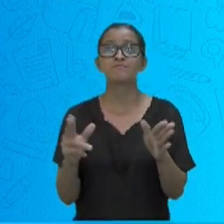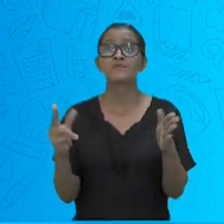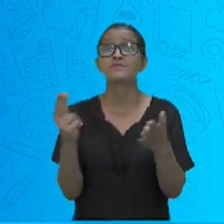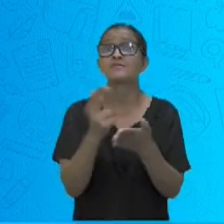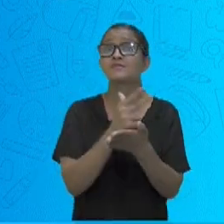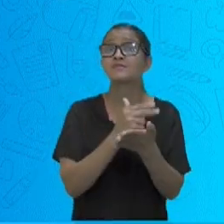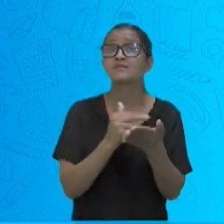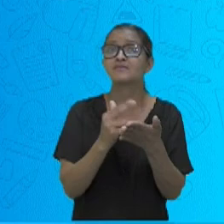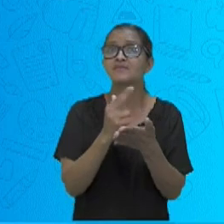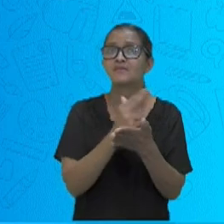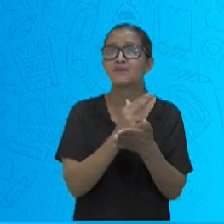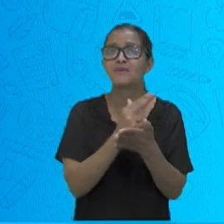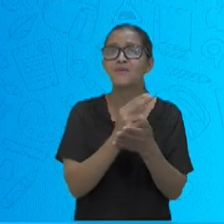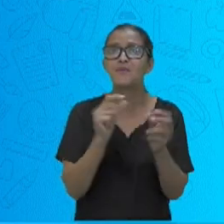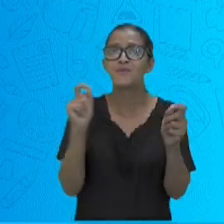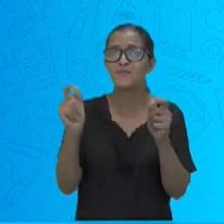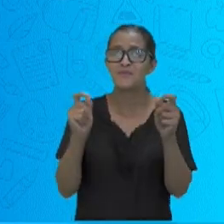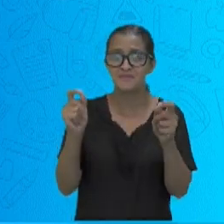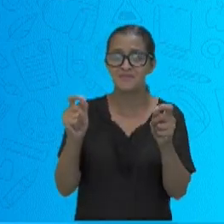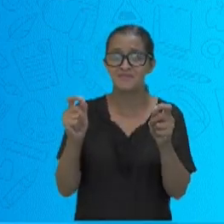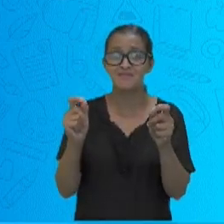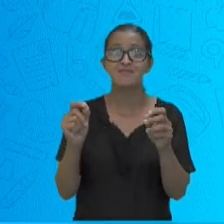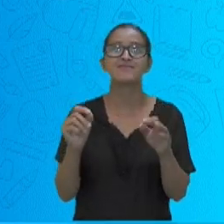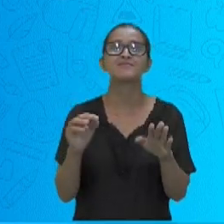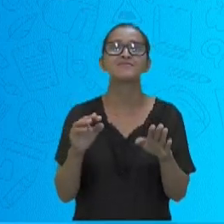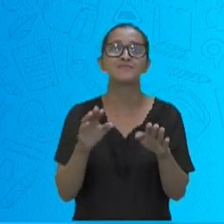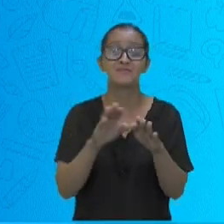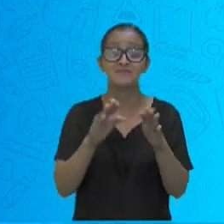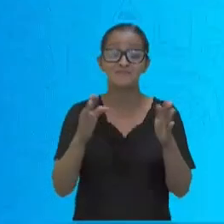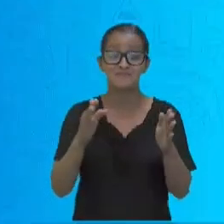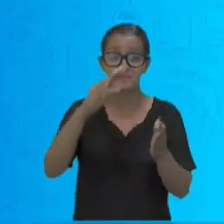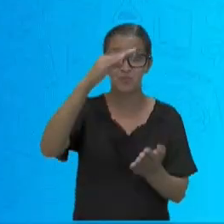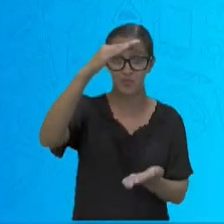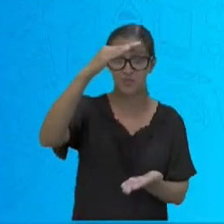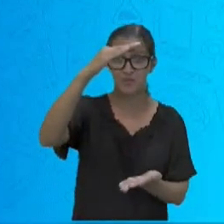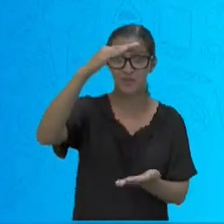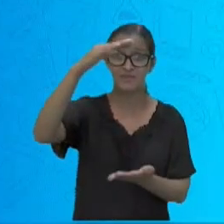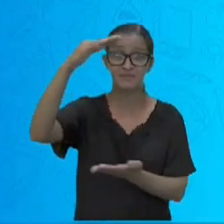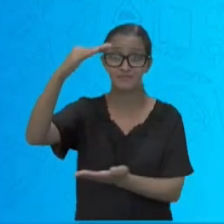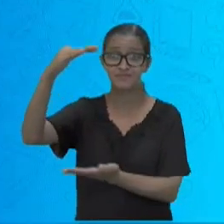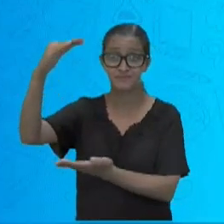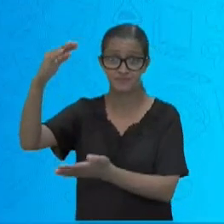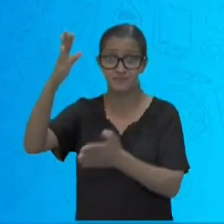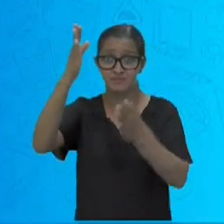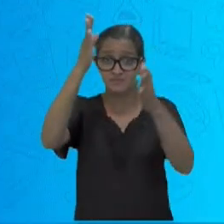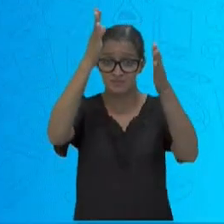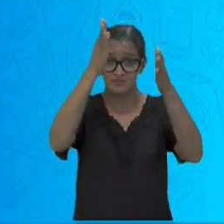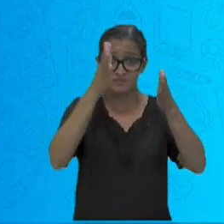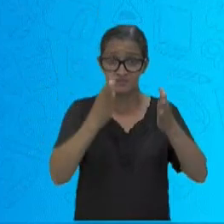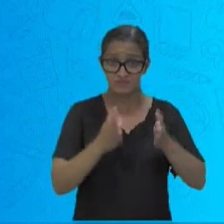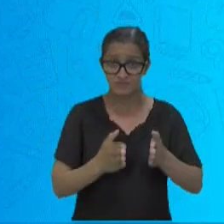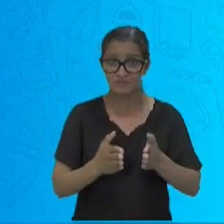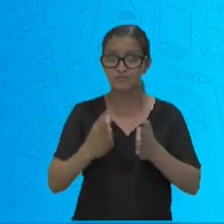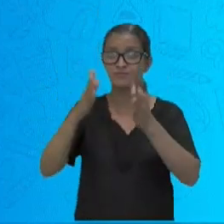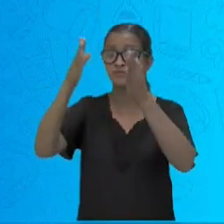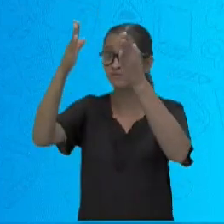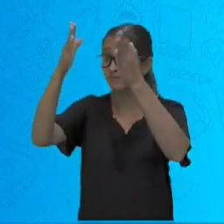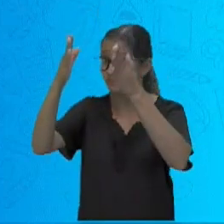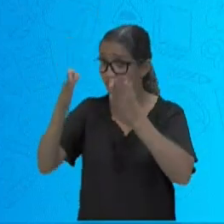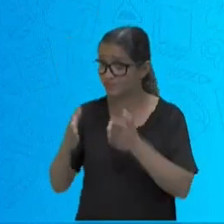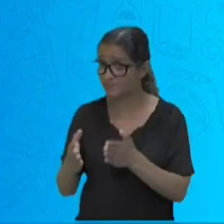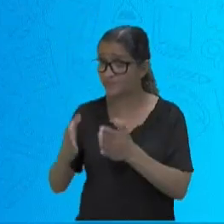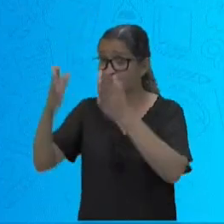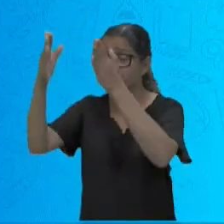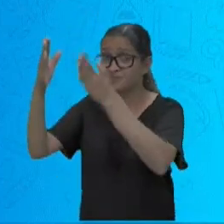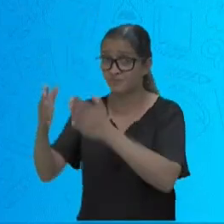nossas barras, ok? Ou as nossas colunas, que vai depender de como está o seu gráfico. Se ele está na horizontal ou se